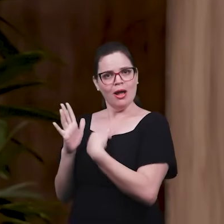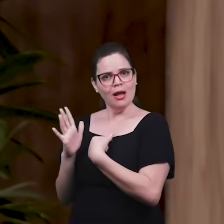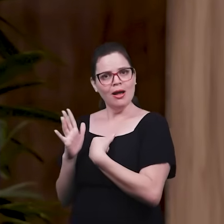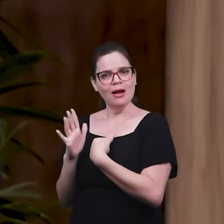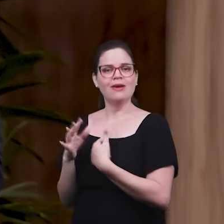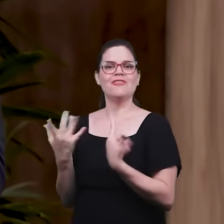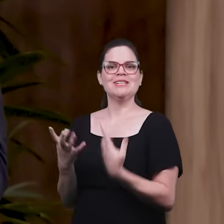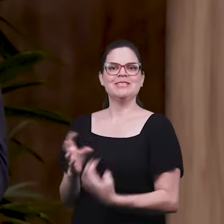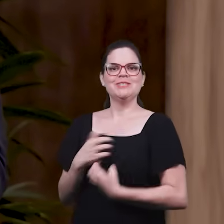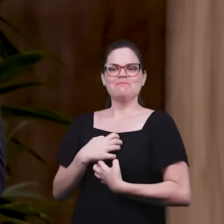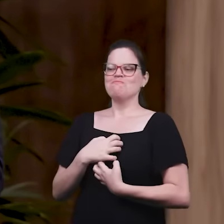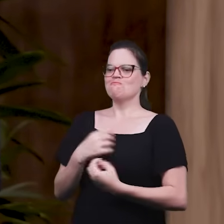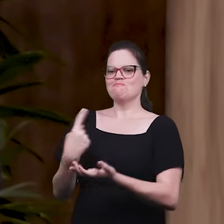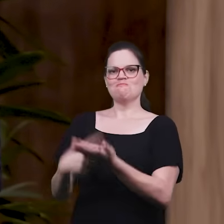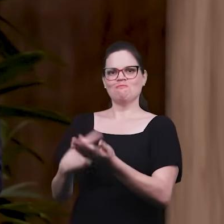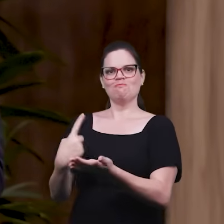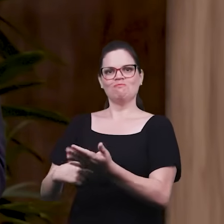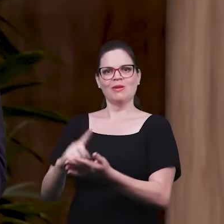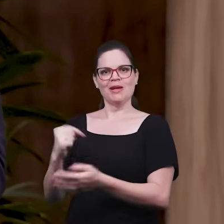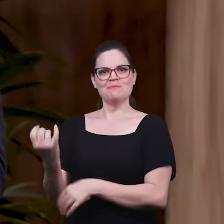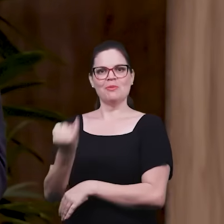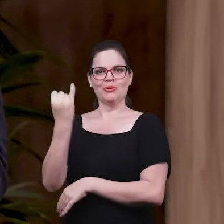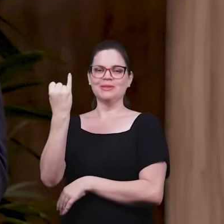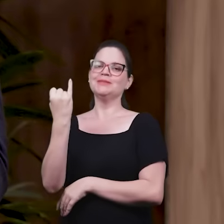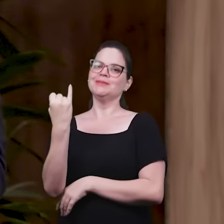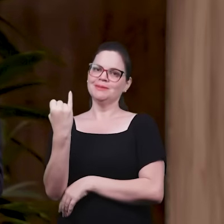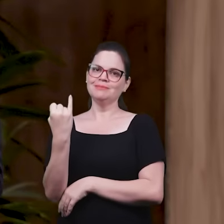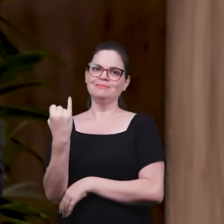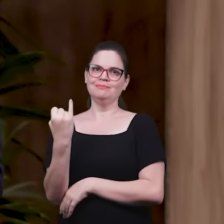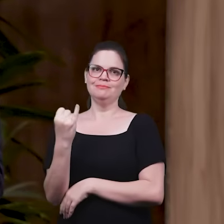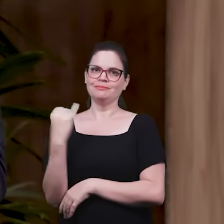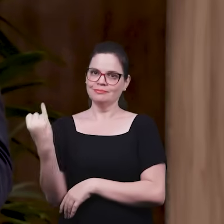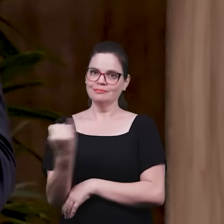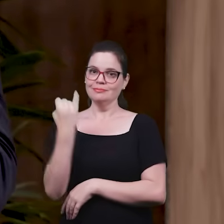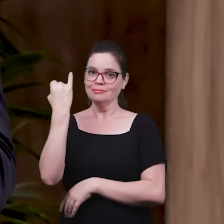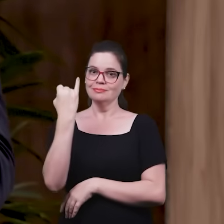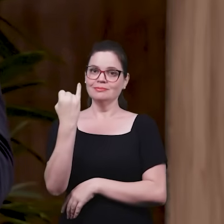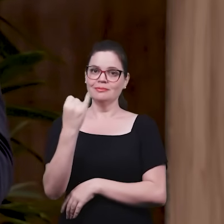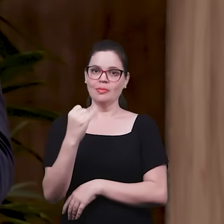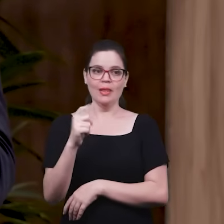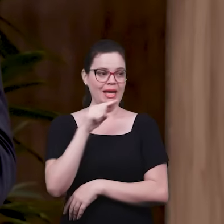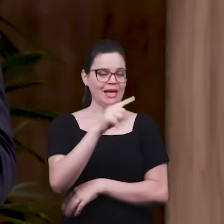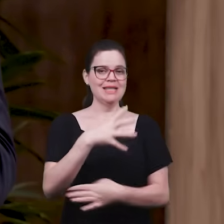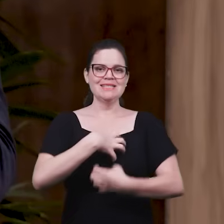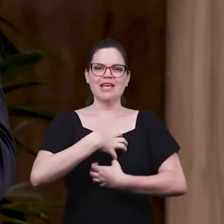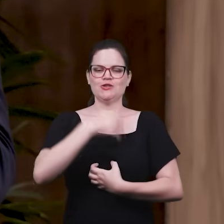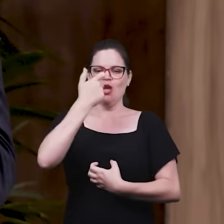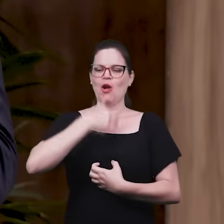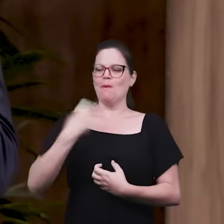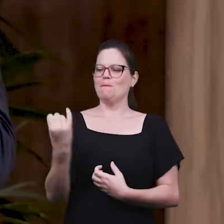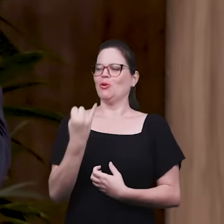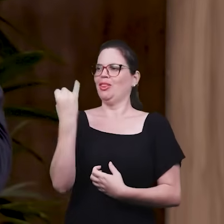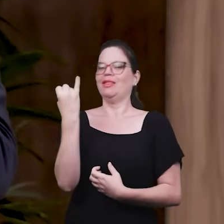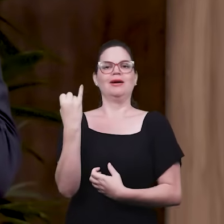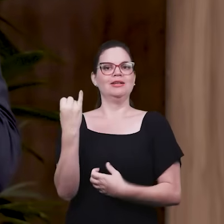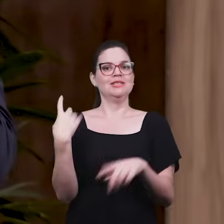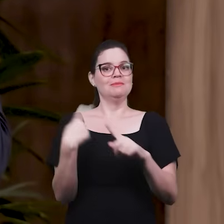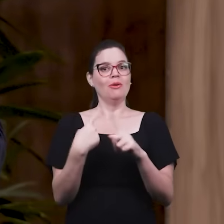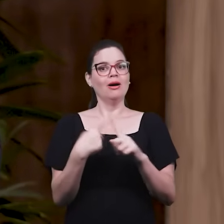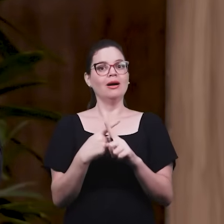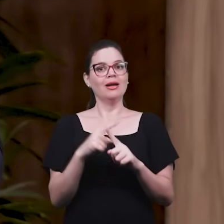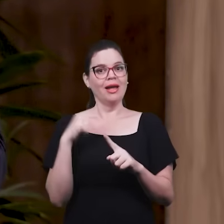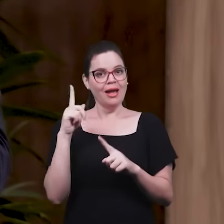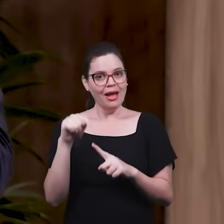compromisso e que realmente ela é importante para você. E que nós vamos convidar aquelas pessoas que são importantes, que nós amamos, que